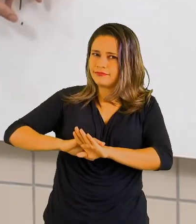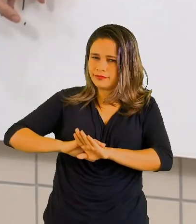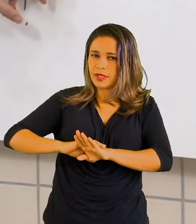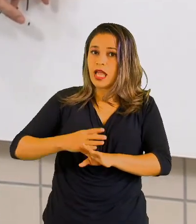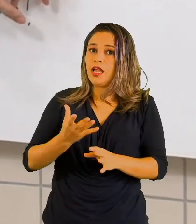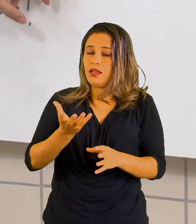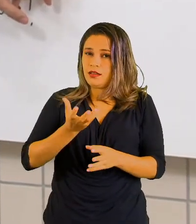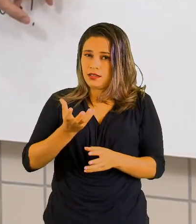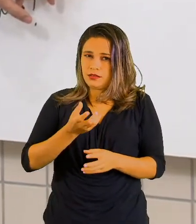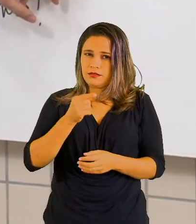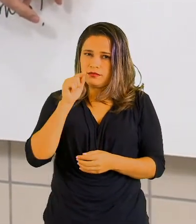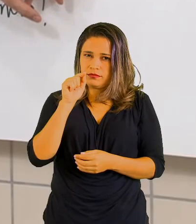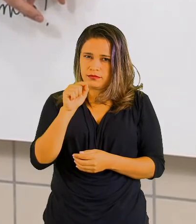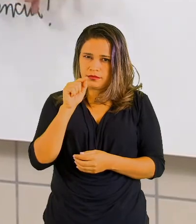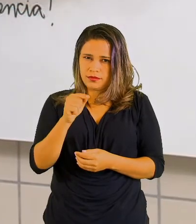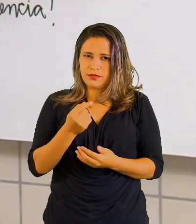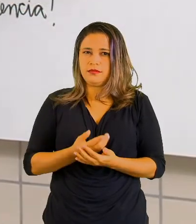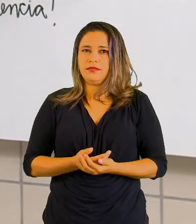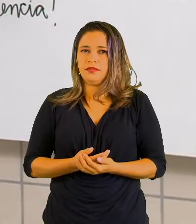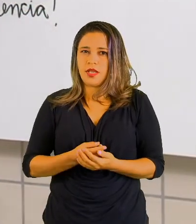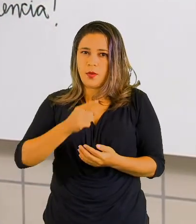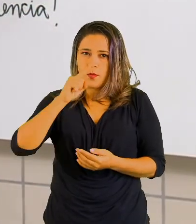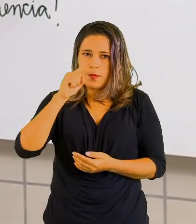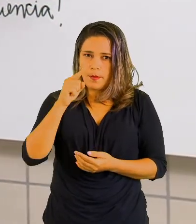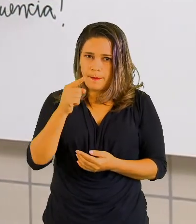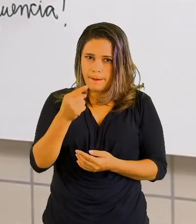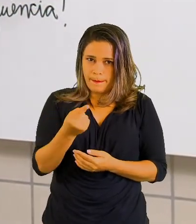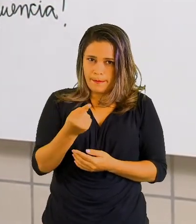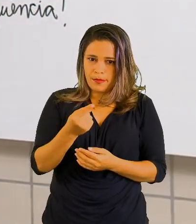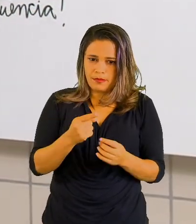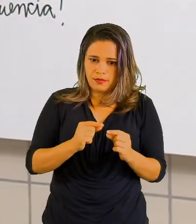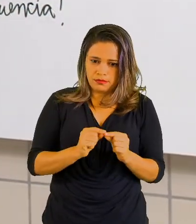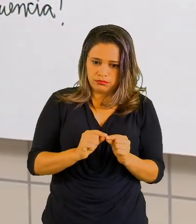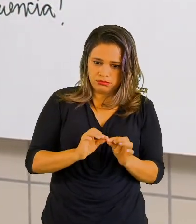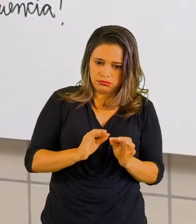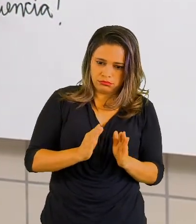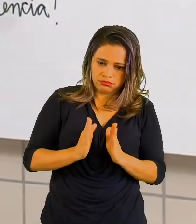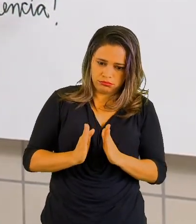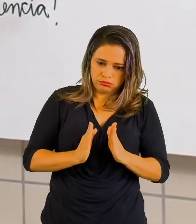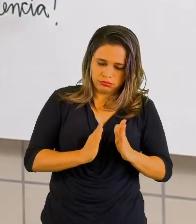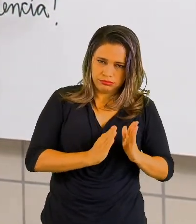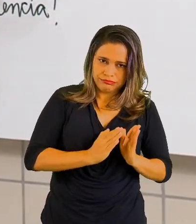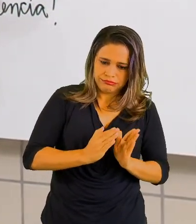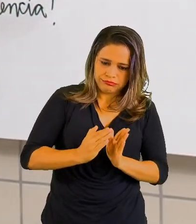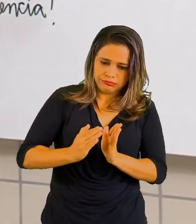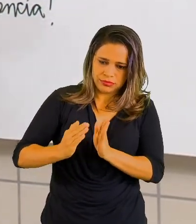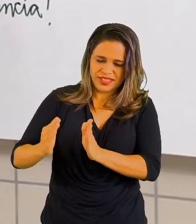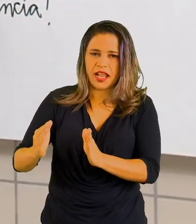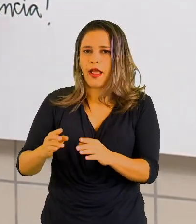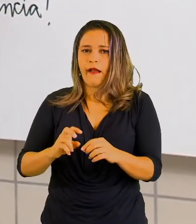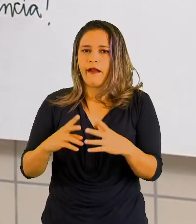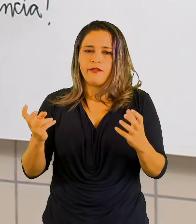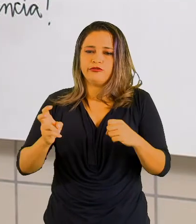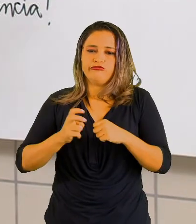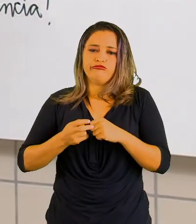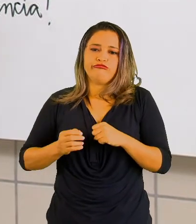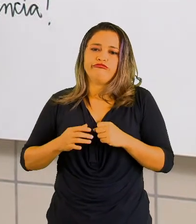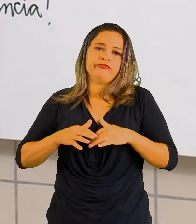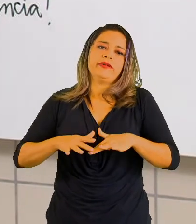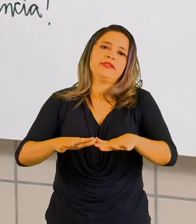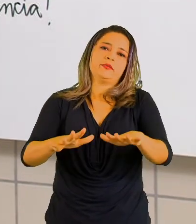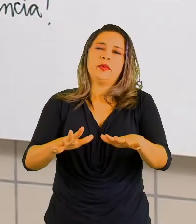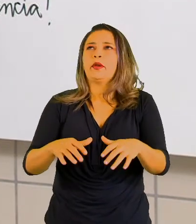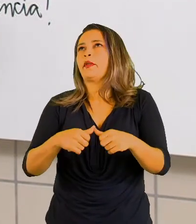dos 1000 termos. 1000 termos é muita coisa. Então, é claro que se está na pandemia, talvez não tenha nada para fazer,